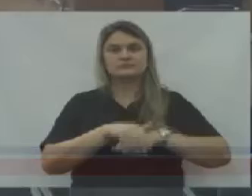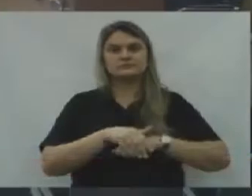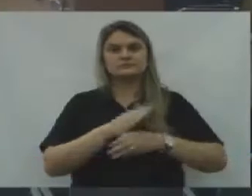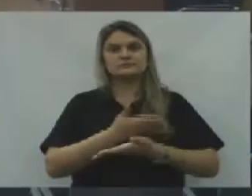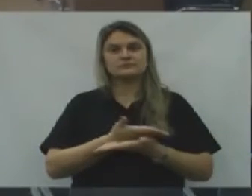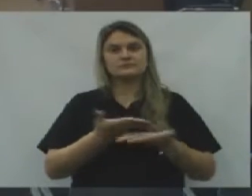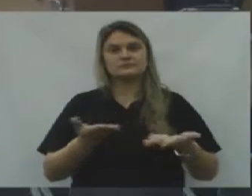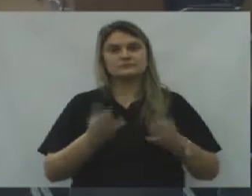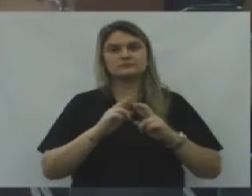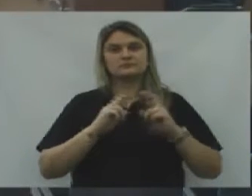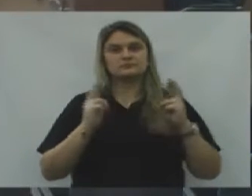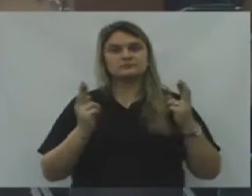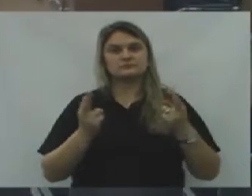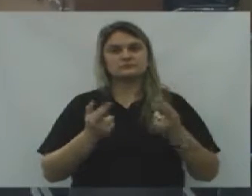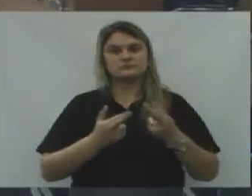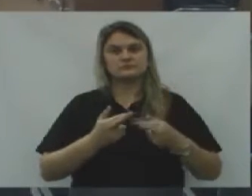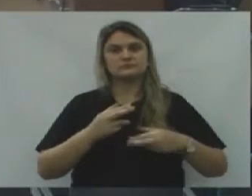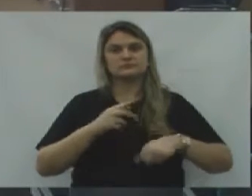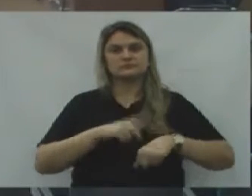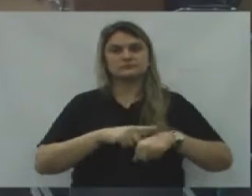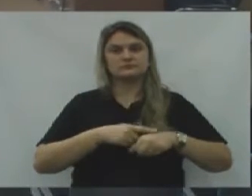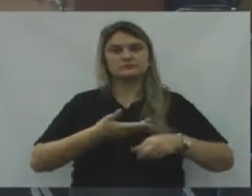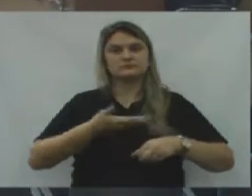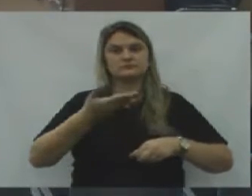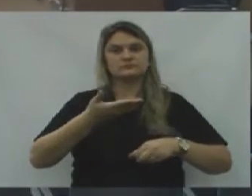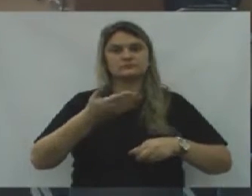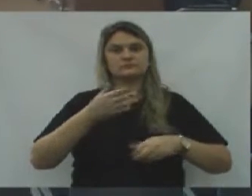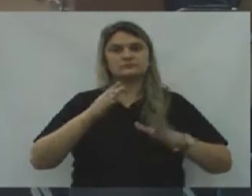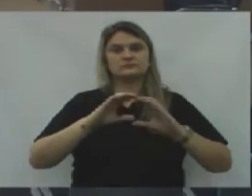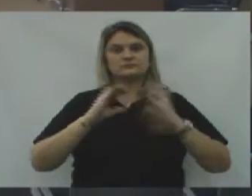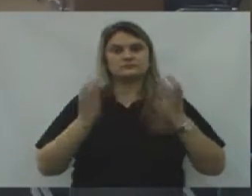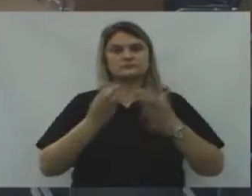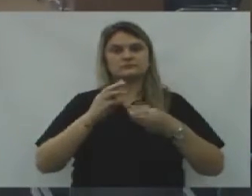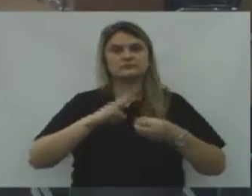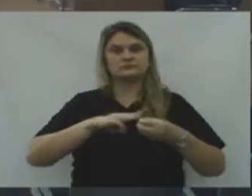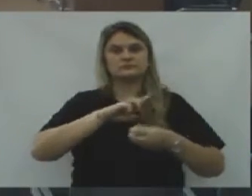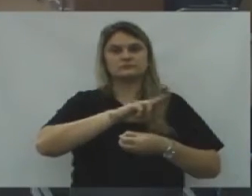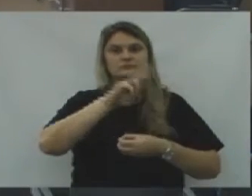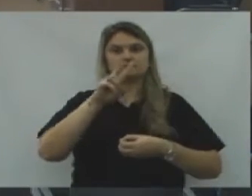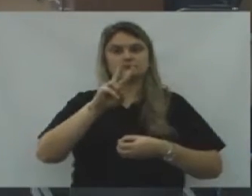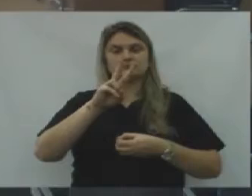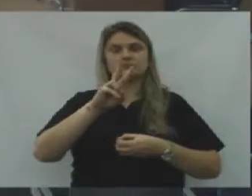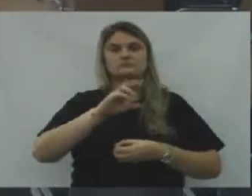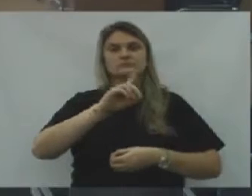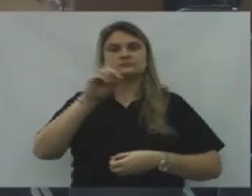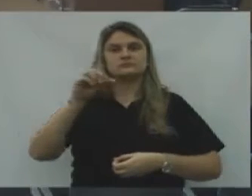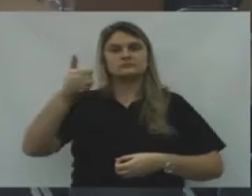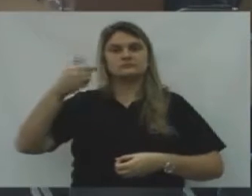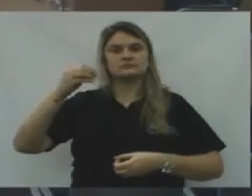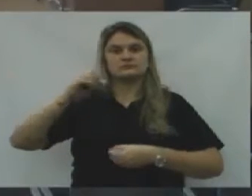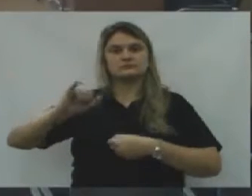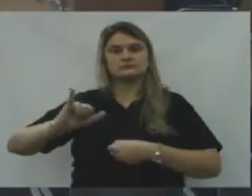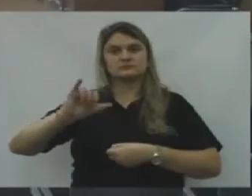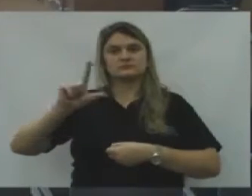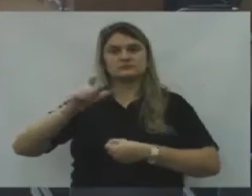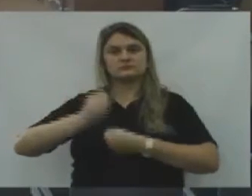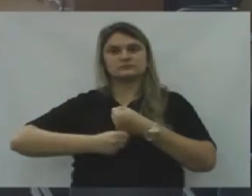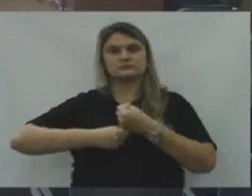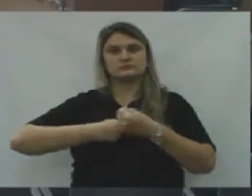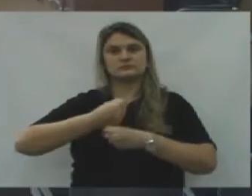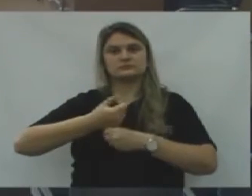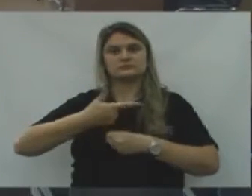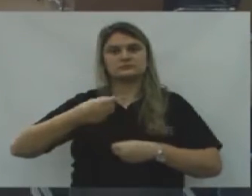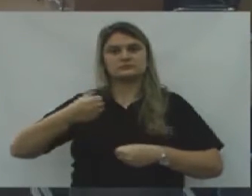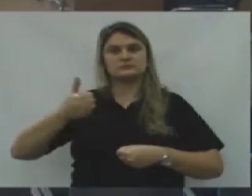A reunião extraordinária da Câmara Municipal de União da Vitória, Estado do Paraná, do dia 10 de julho de 2017.